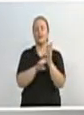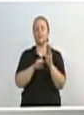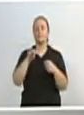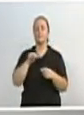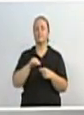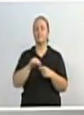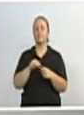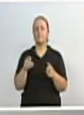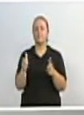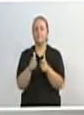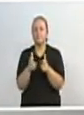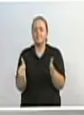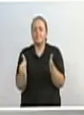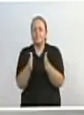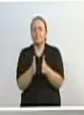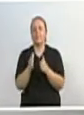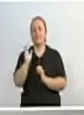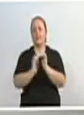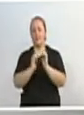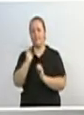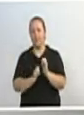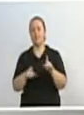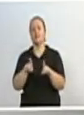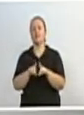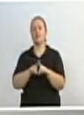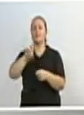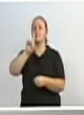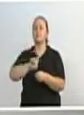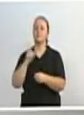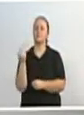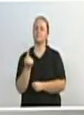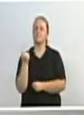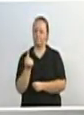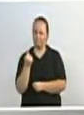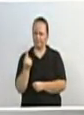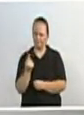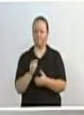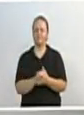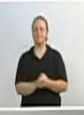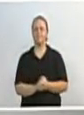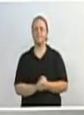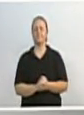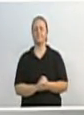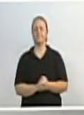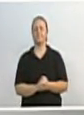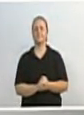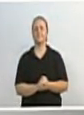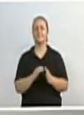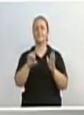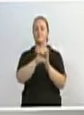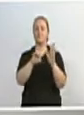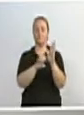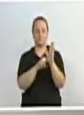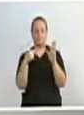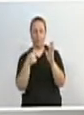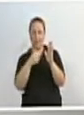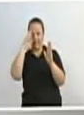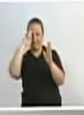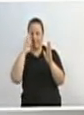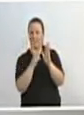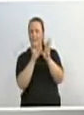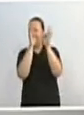e Pequena Empresa, da Empresa de Pequeno Porte e do Microempreendedor Individual. O Estatuto, ele segue absolutamente o regramento que já tem